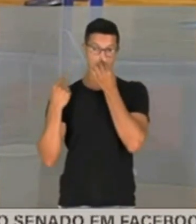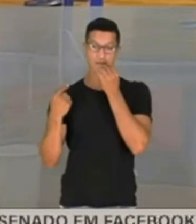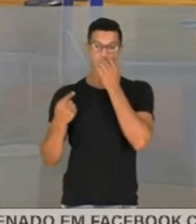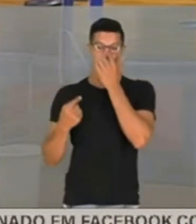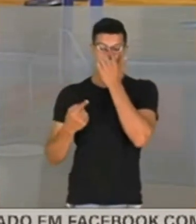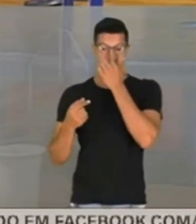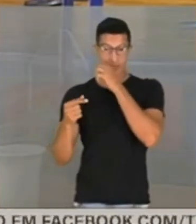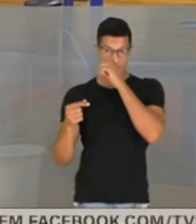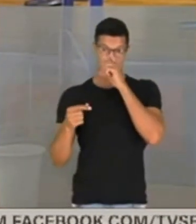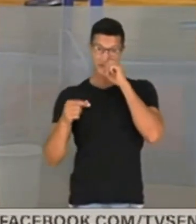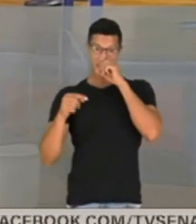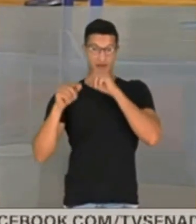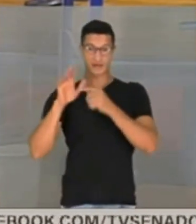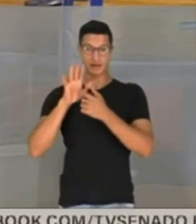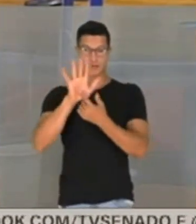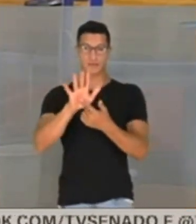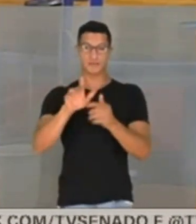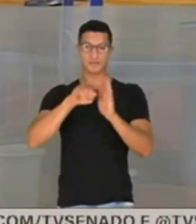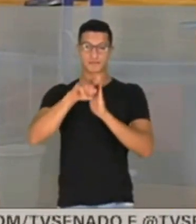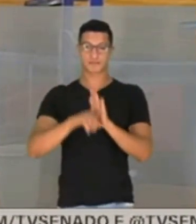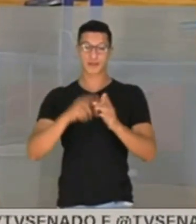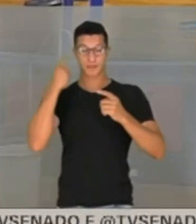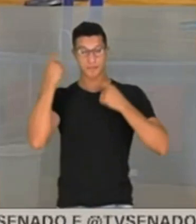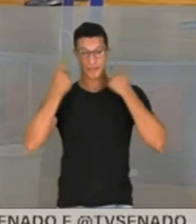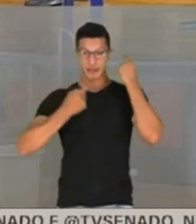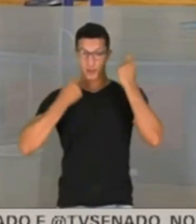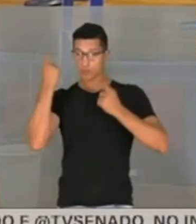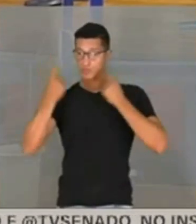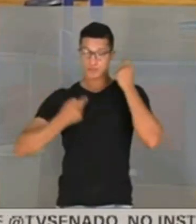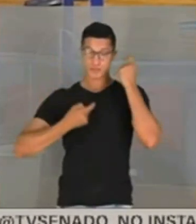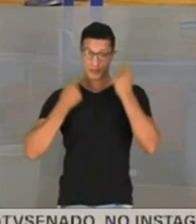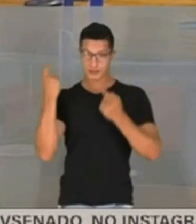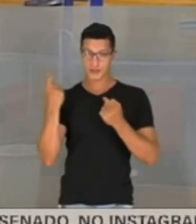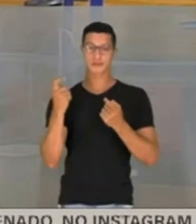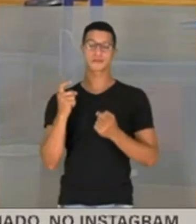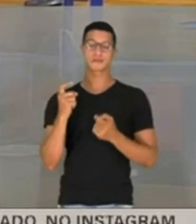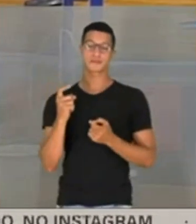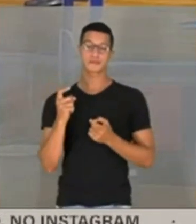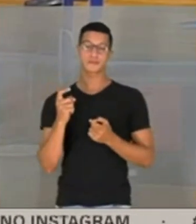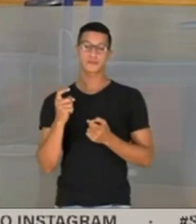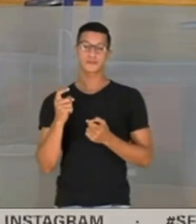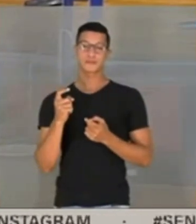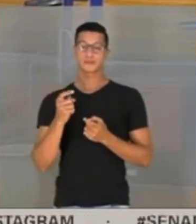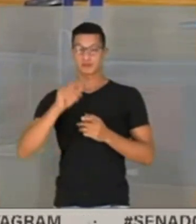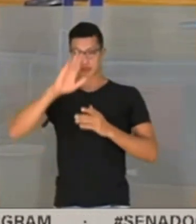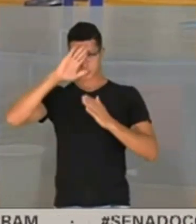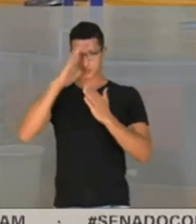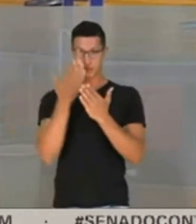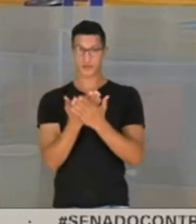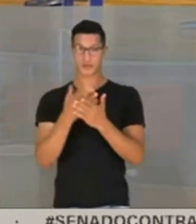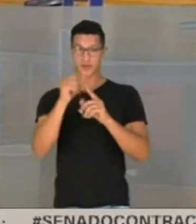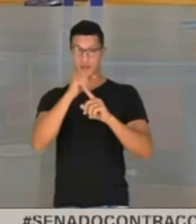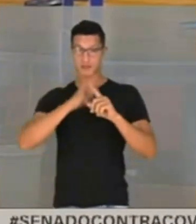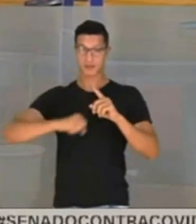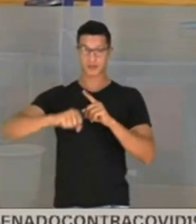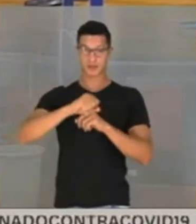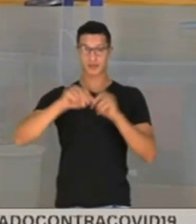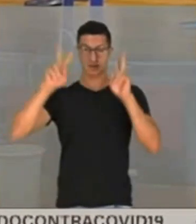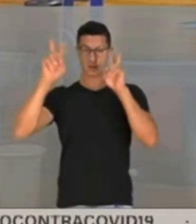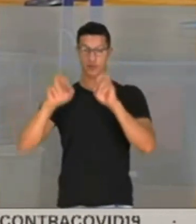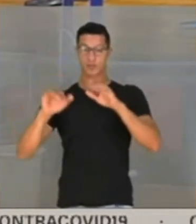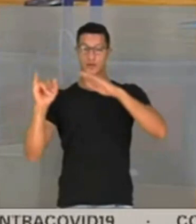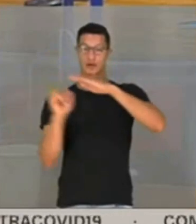ela mostrou aí os índices preocupantes de confiança da sociedade acerca